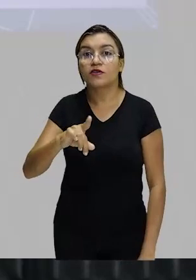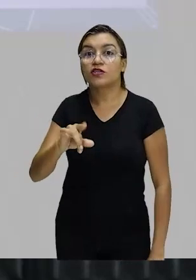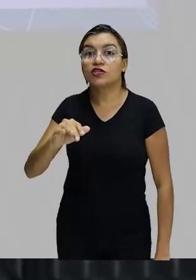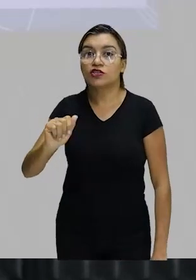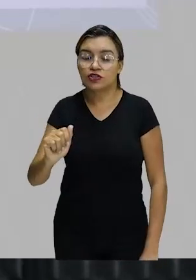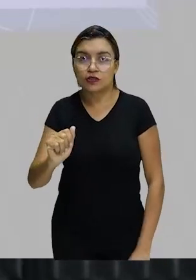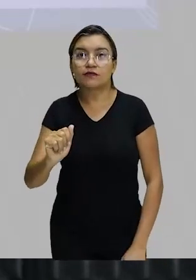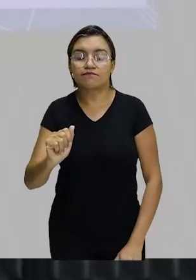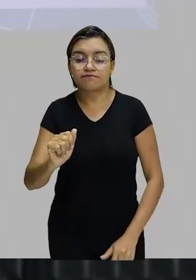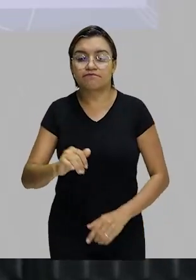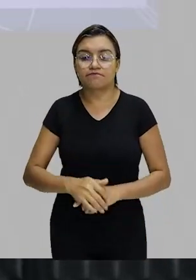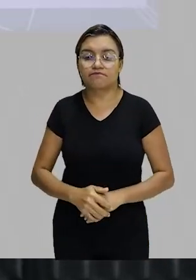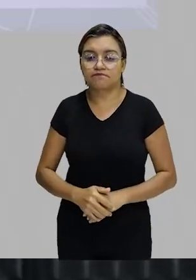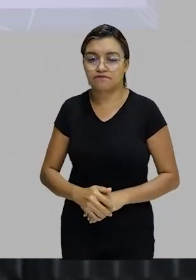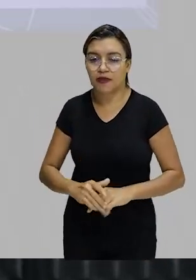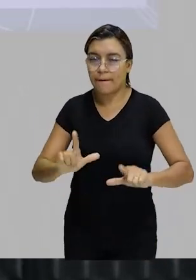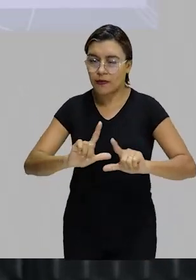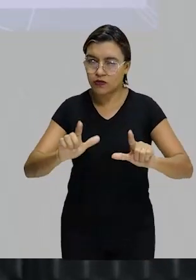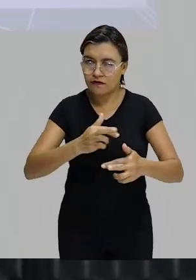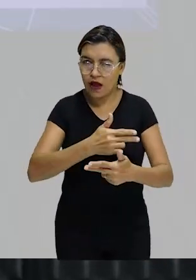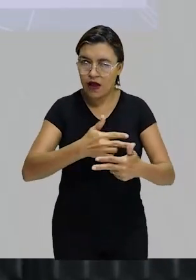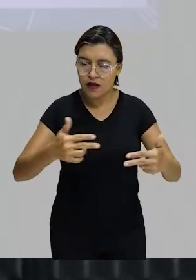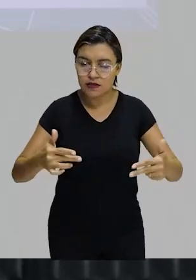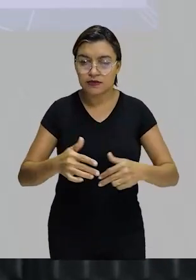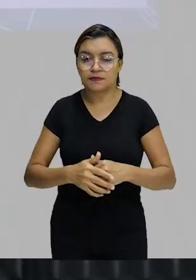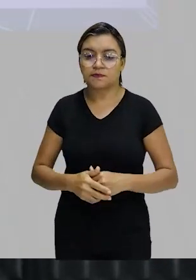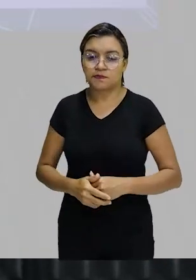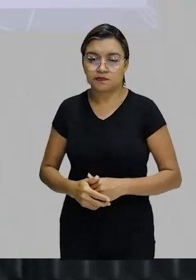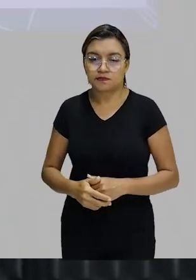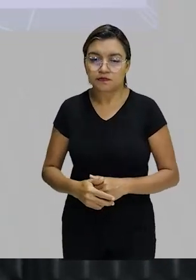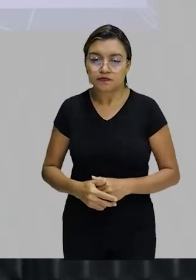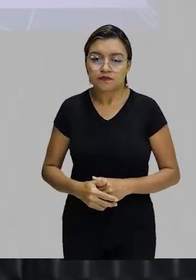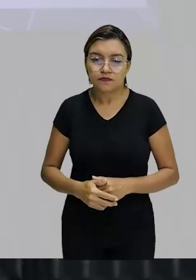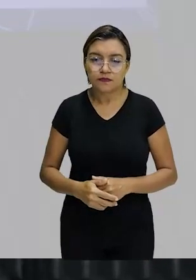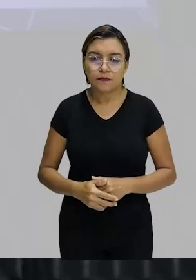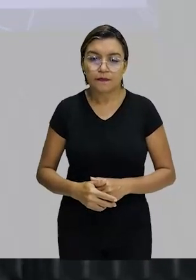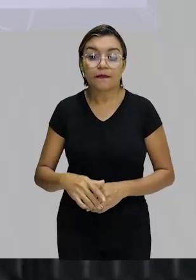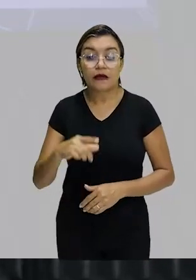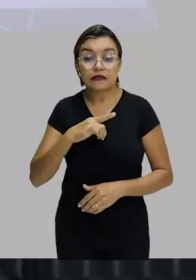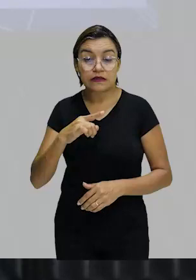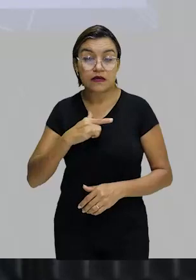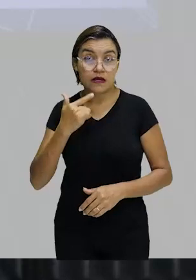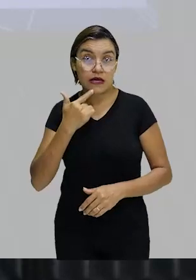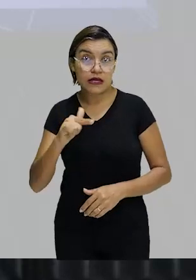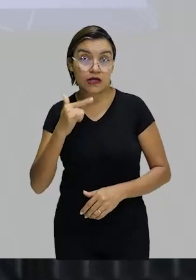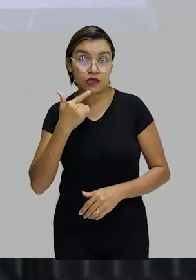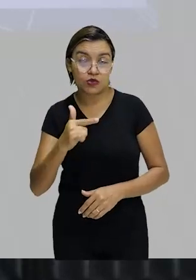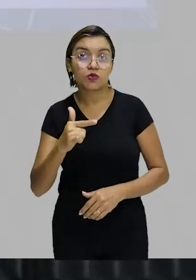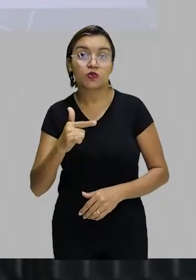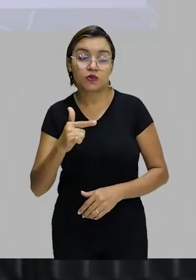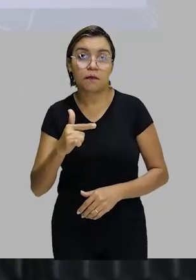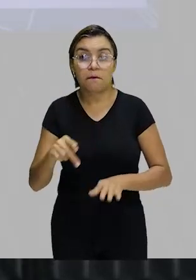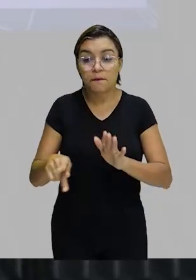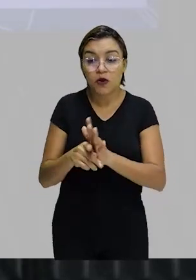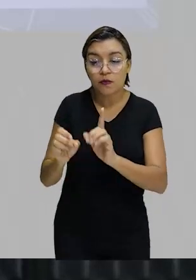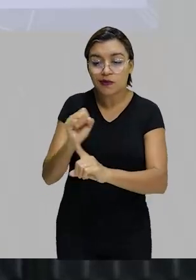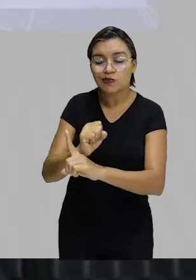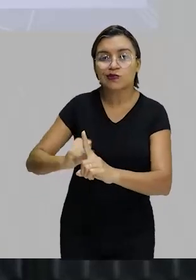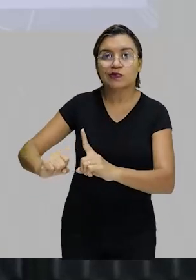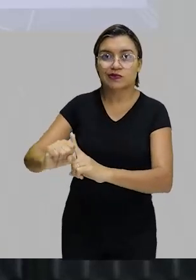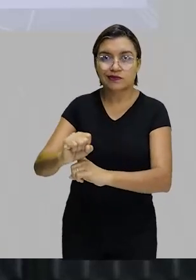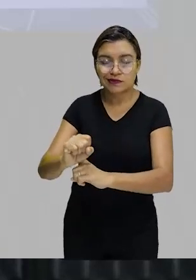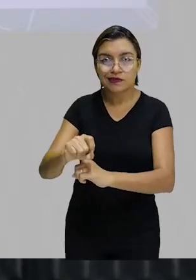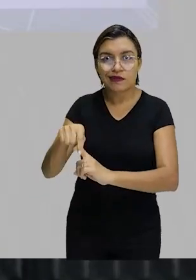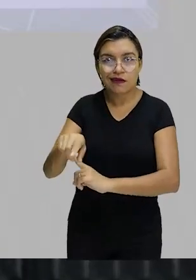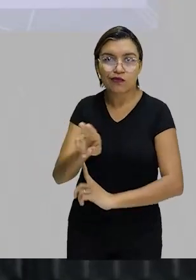à informação. In that society, vernacular language, naquela língua daquela sociedade, daquele